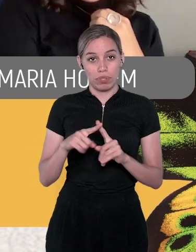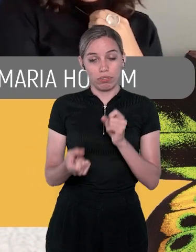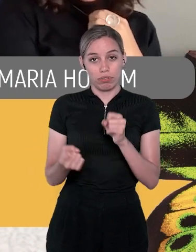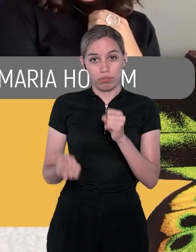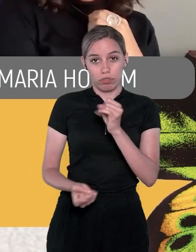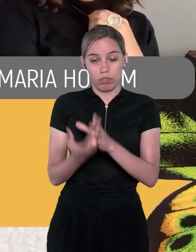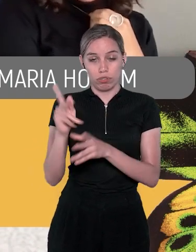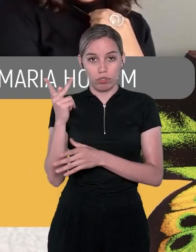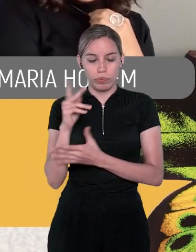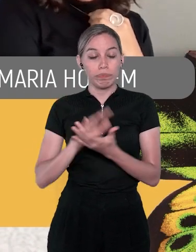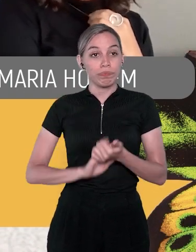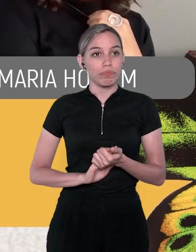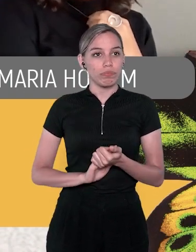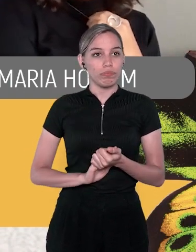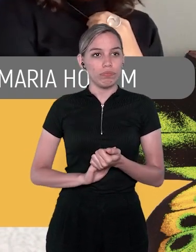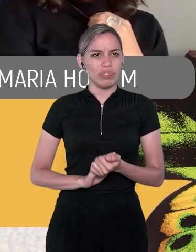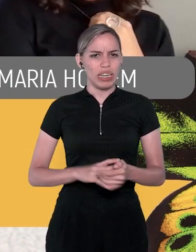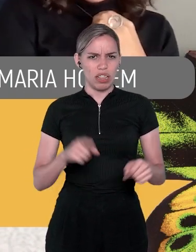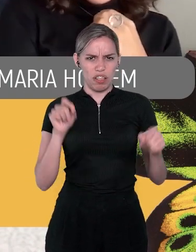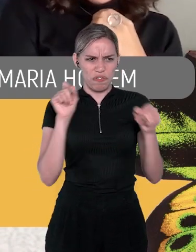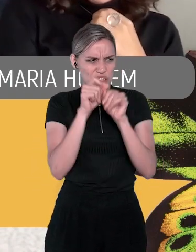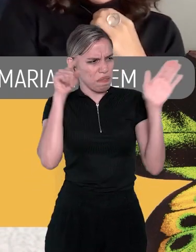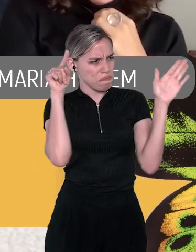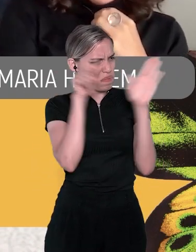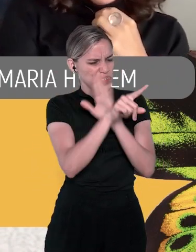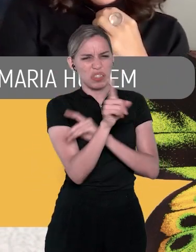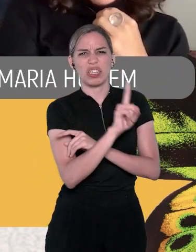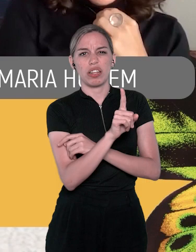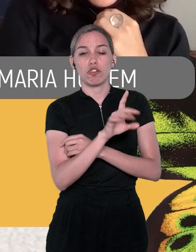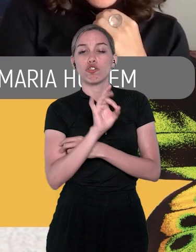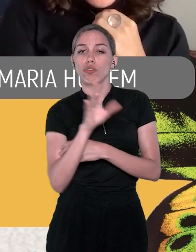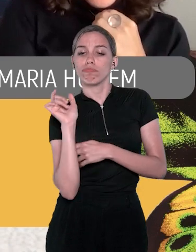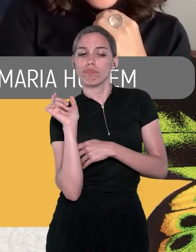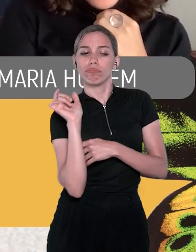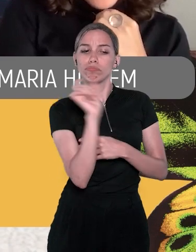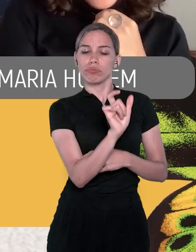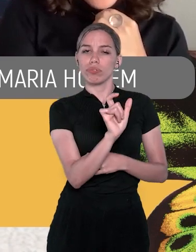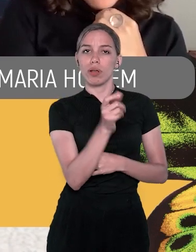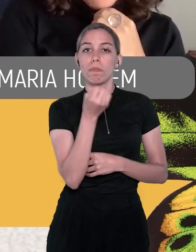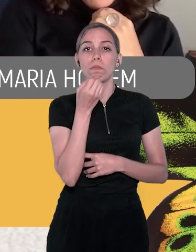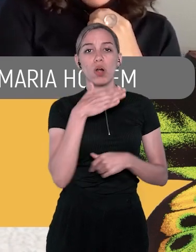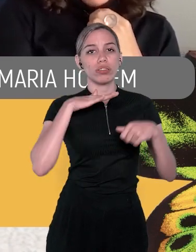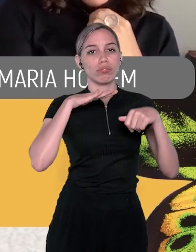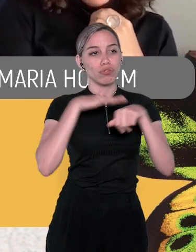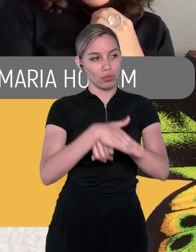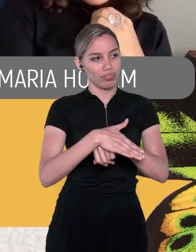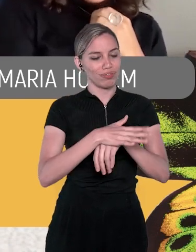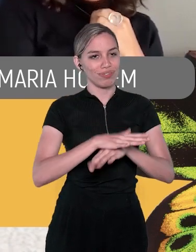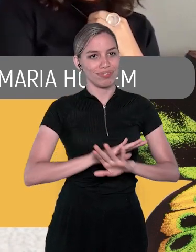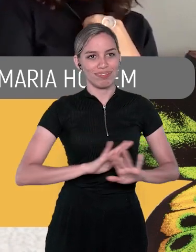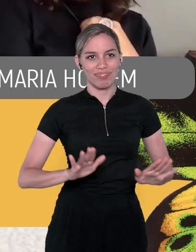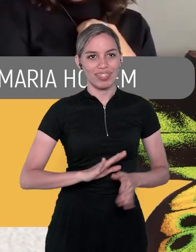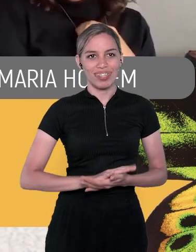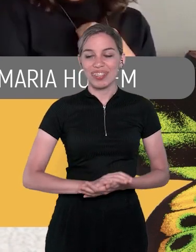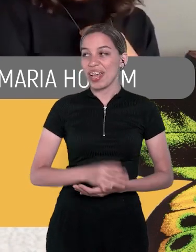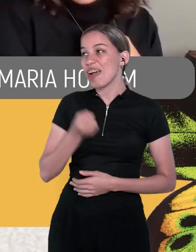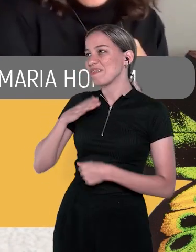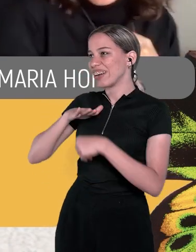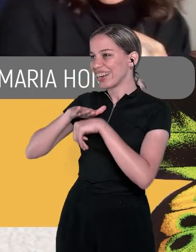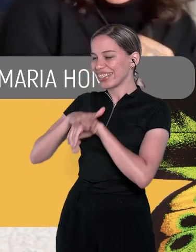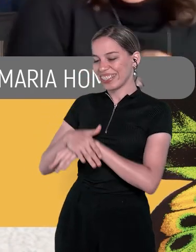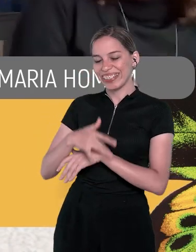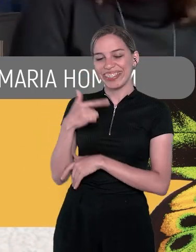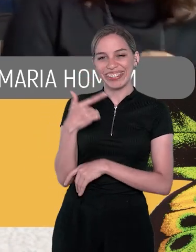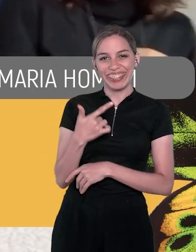Maravilha. Bem, Maria, não vou fazer pergunta não, vou franquear a palavra para você. Muito boa noite. Boa